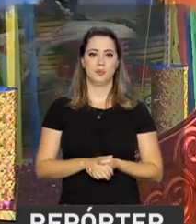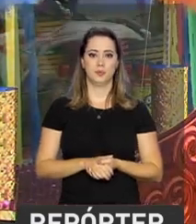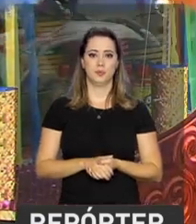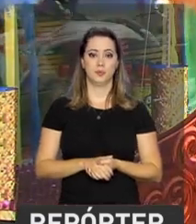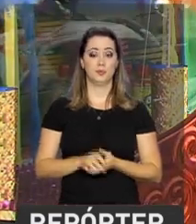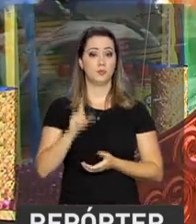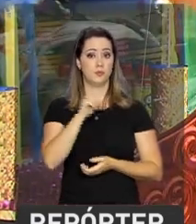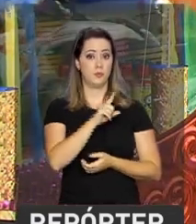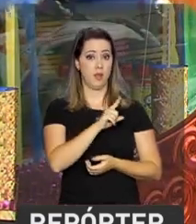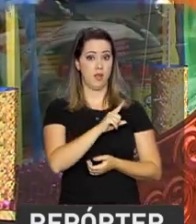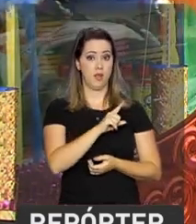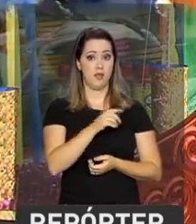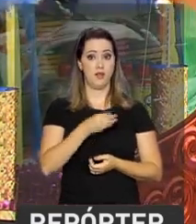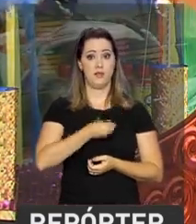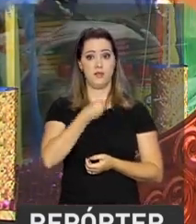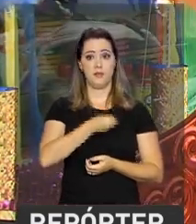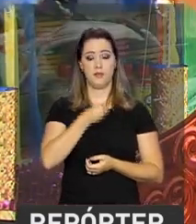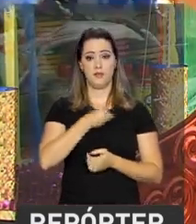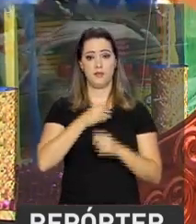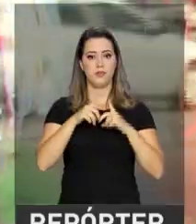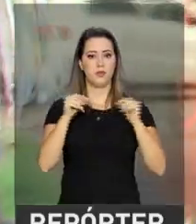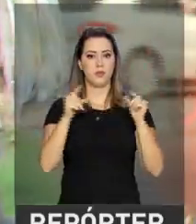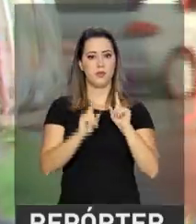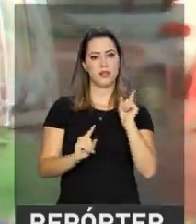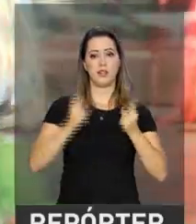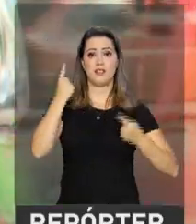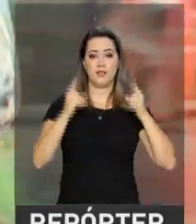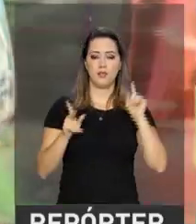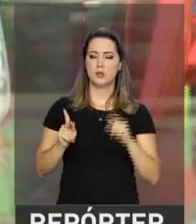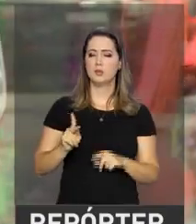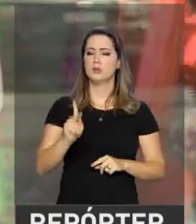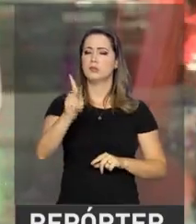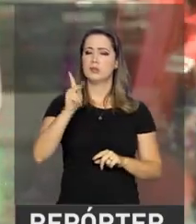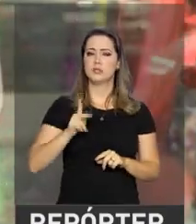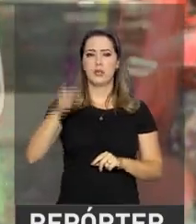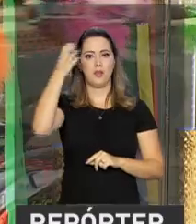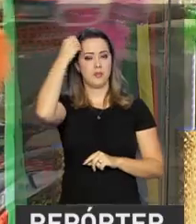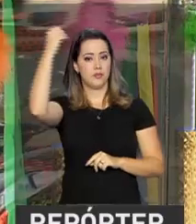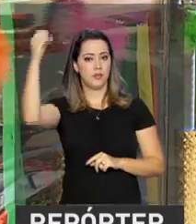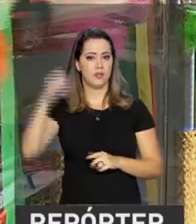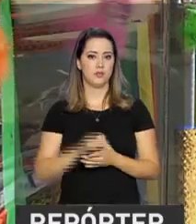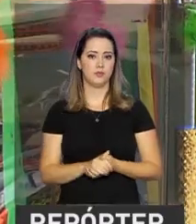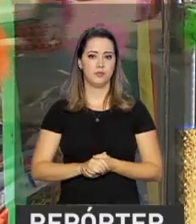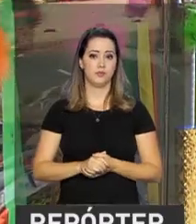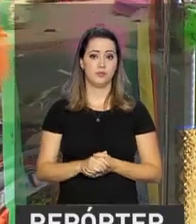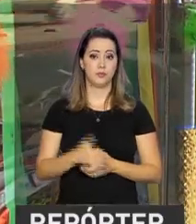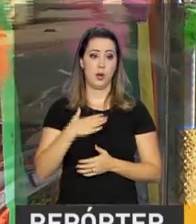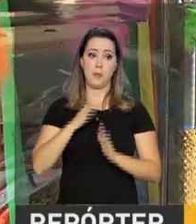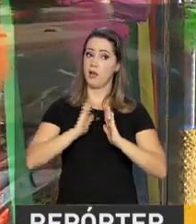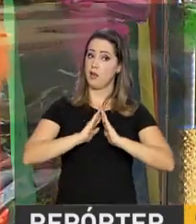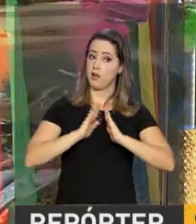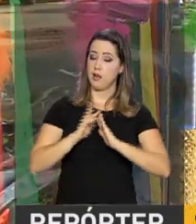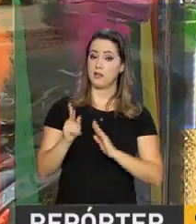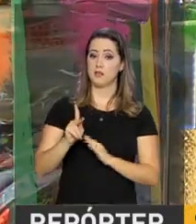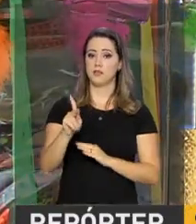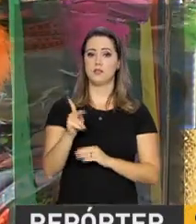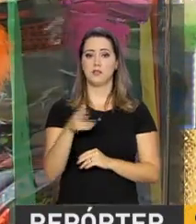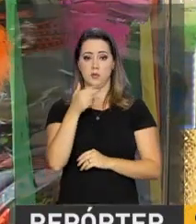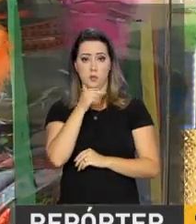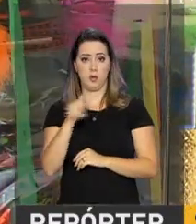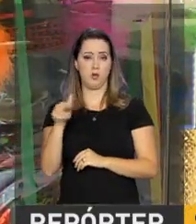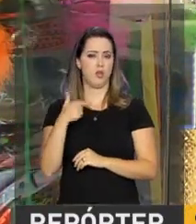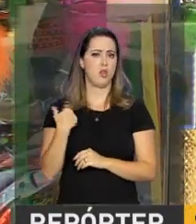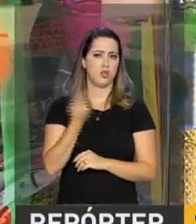Para Samir, que mora em Brasília, carnaval sempre foi sinônimo de viagem. Lá em casa, tanto eu quanto meu irmão, a gente sempre